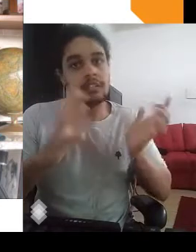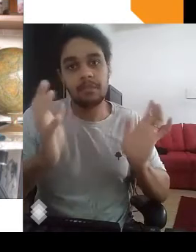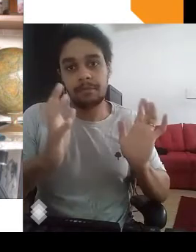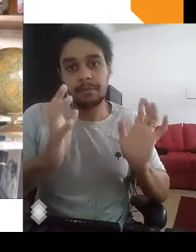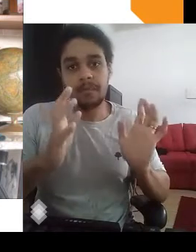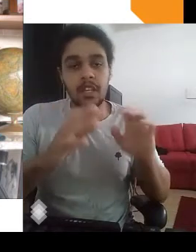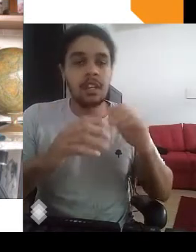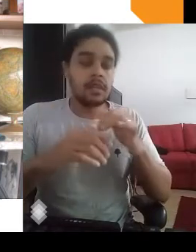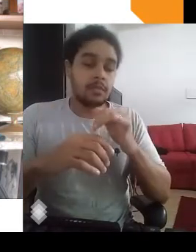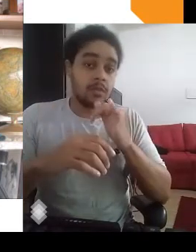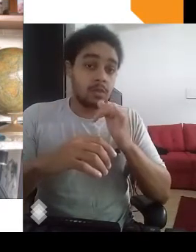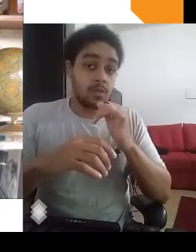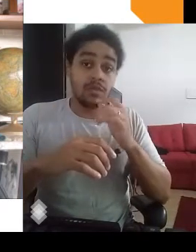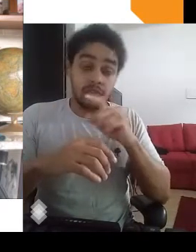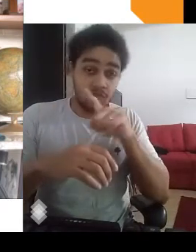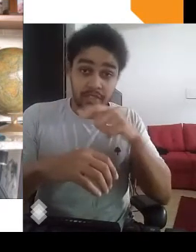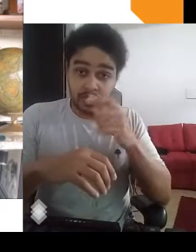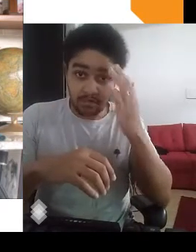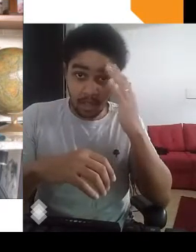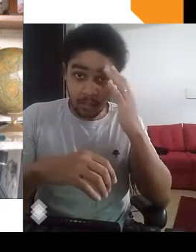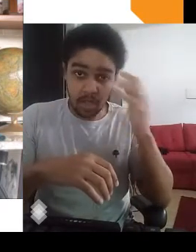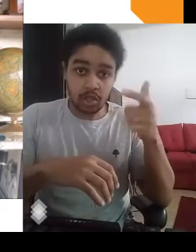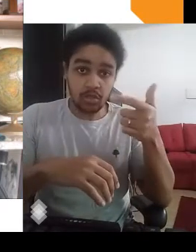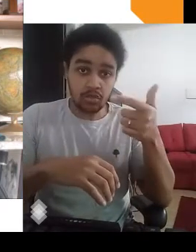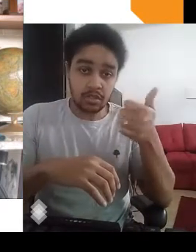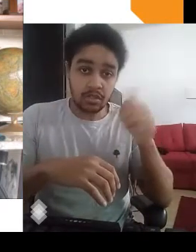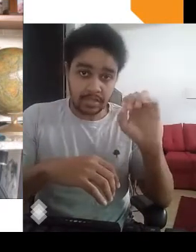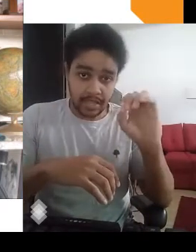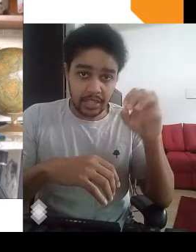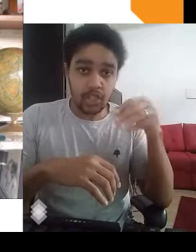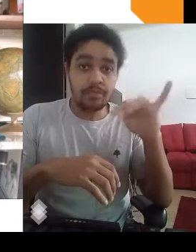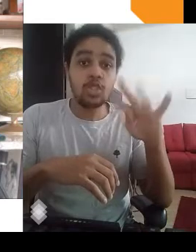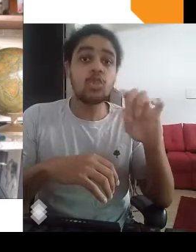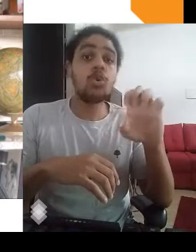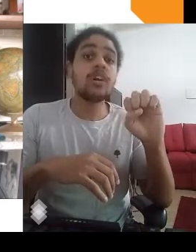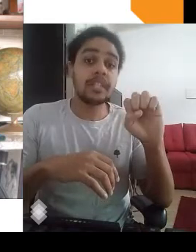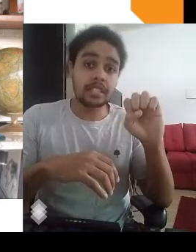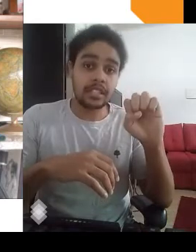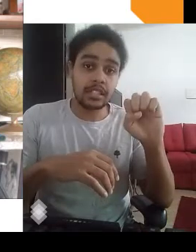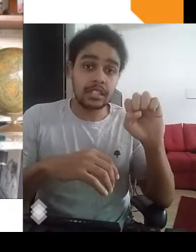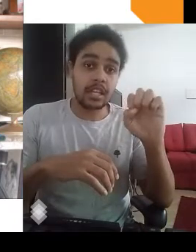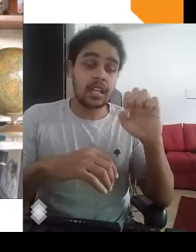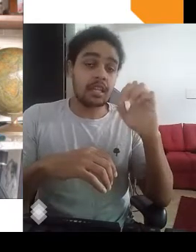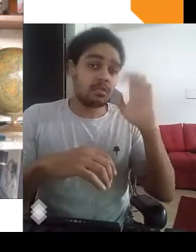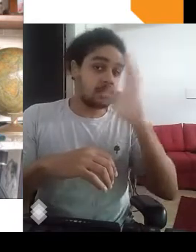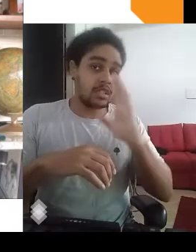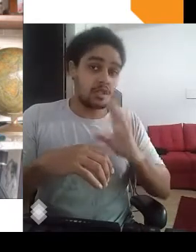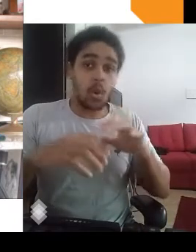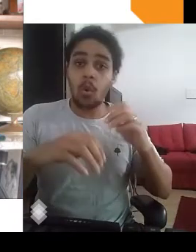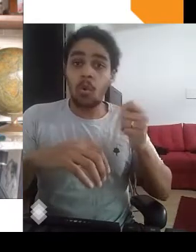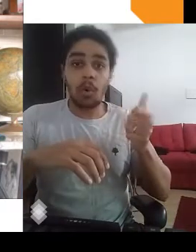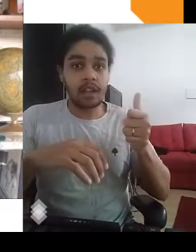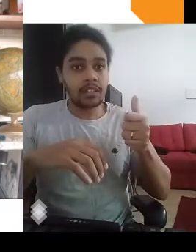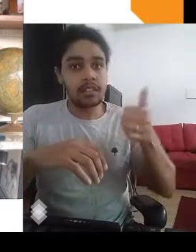uma ideia, dos 210 milhões de habitantes do Brasil, quase 100 milhões estão